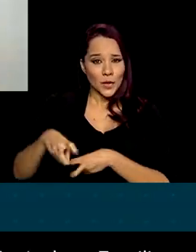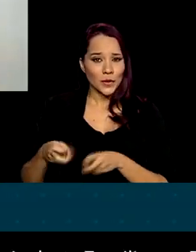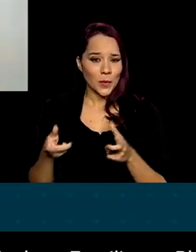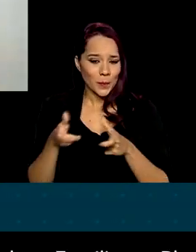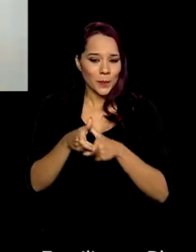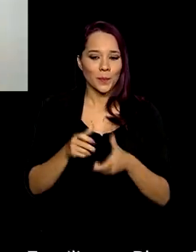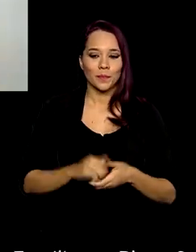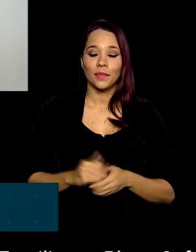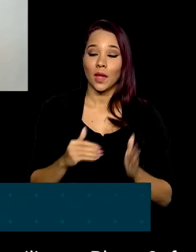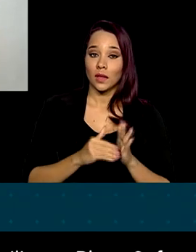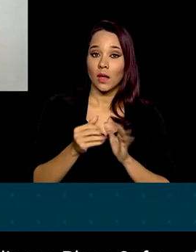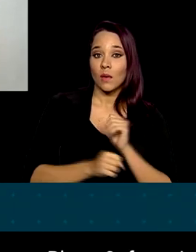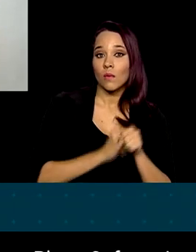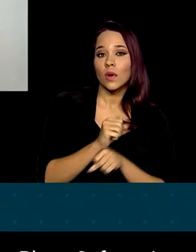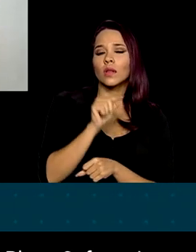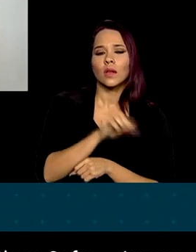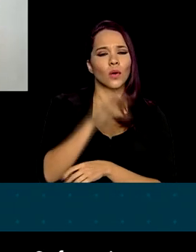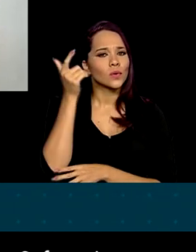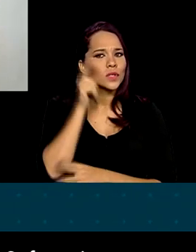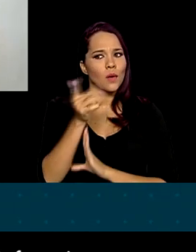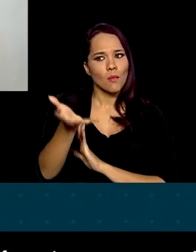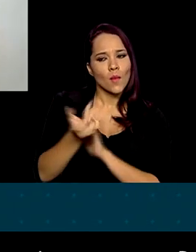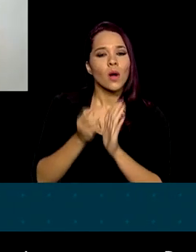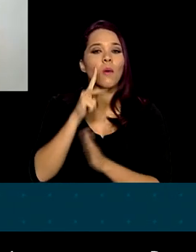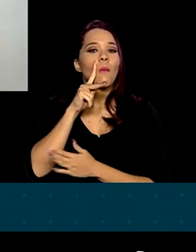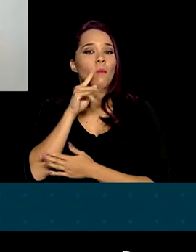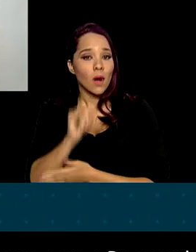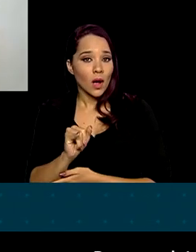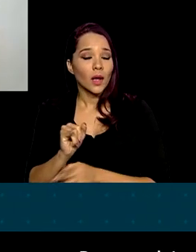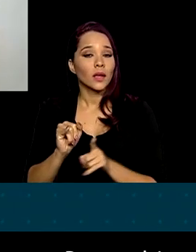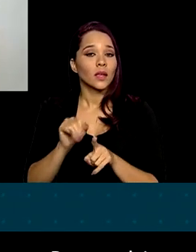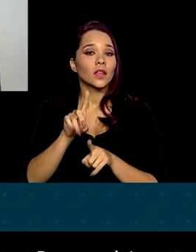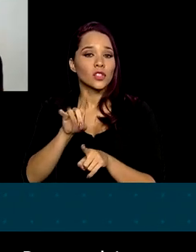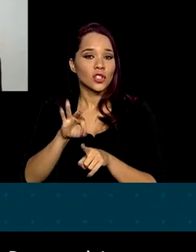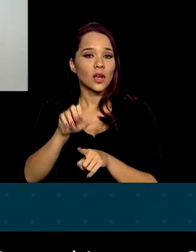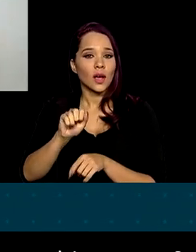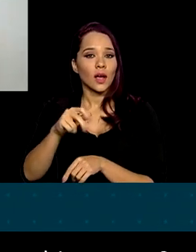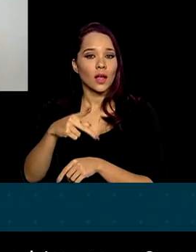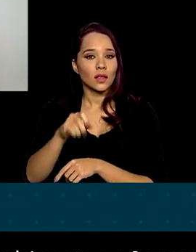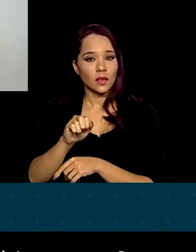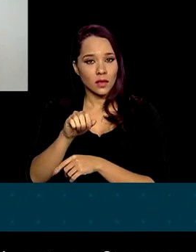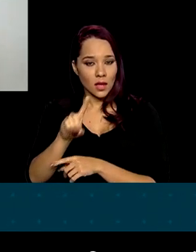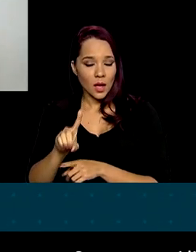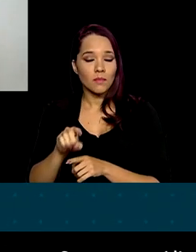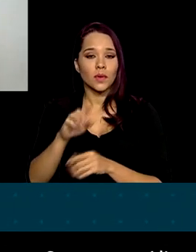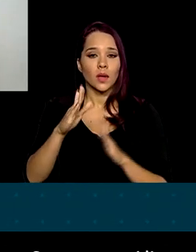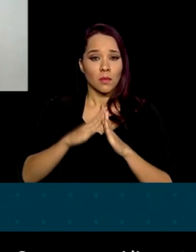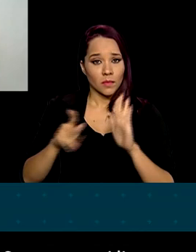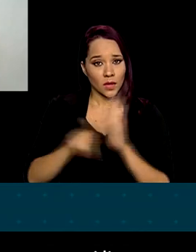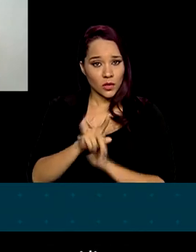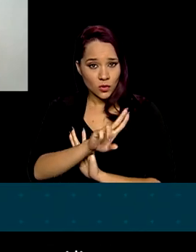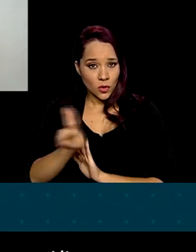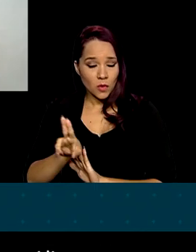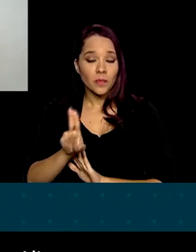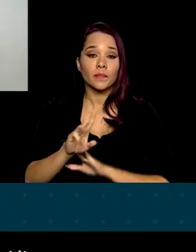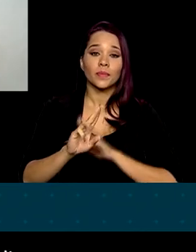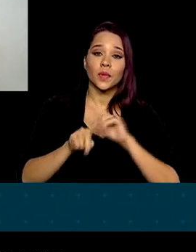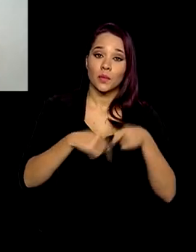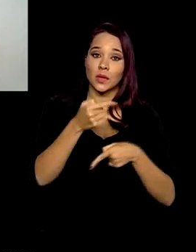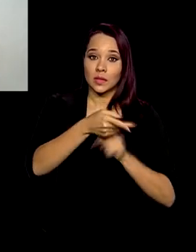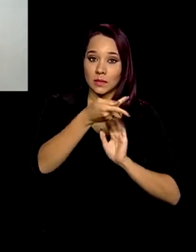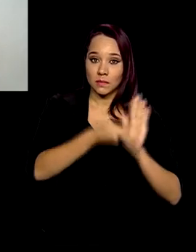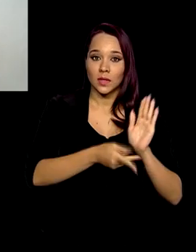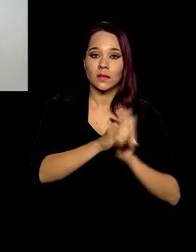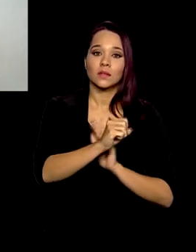esse ano, só quem podia captar esse recurso era o pai, que tinha a DAP, a propriedade no seu nome. E a partir deste